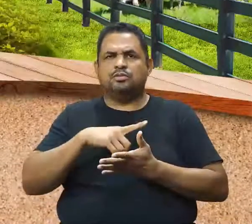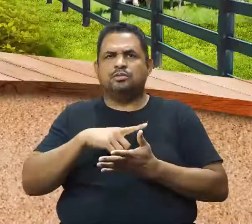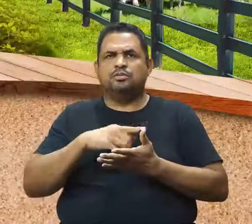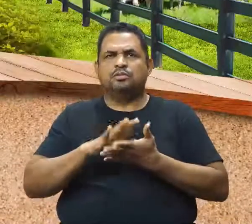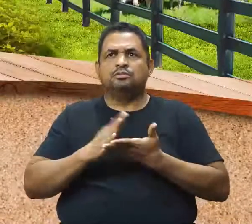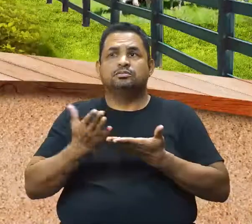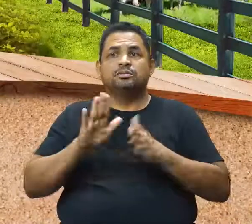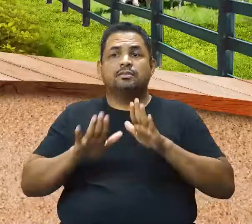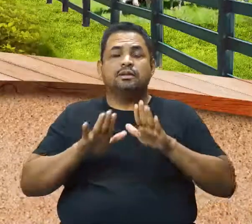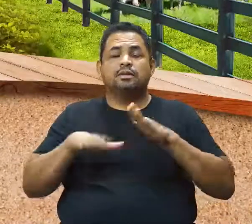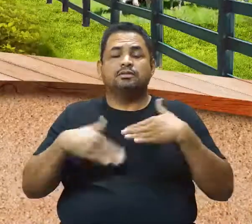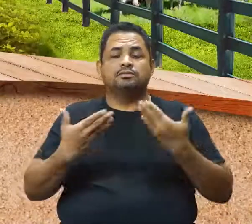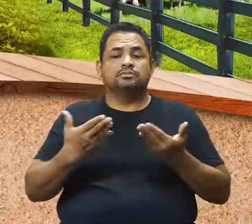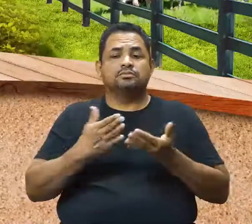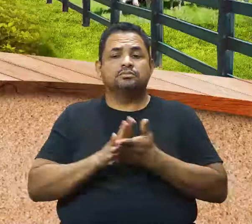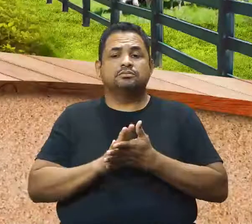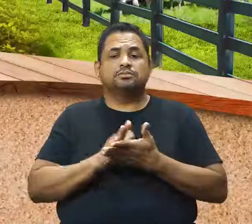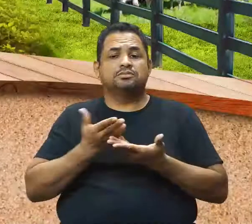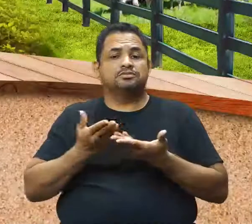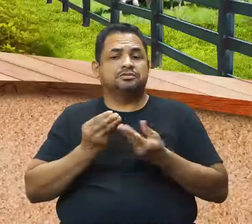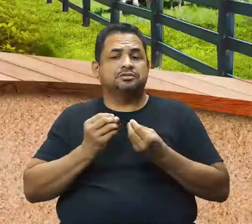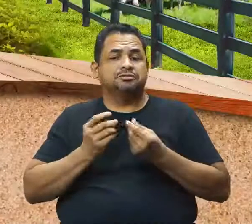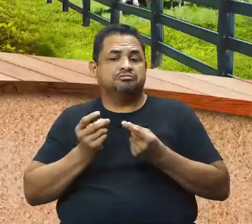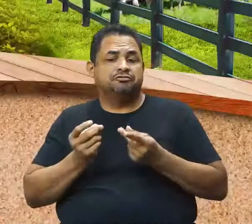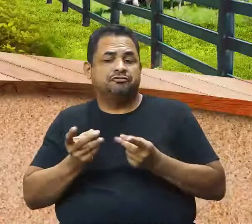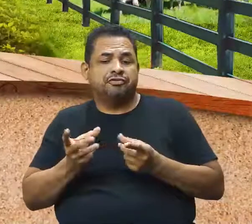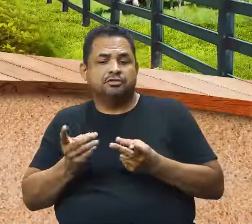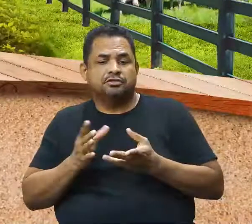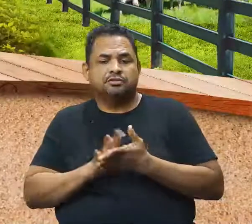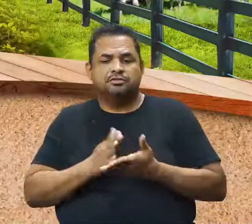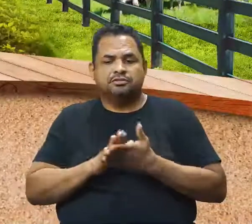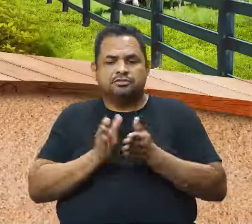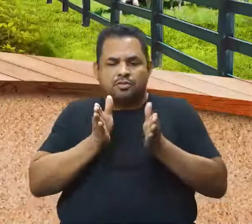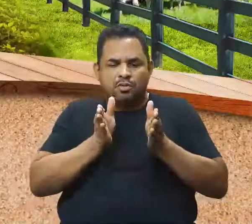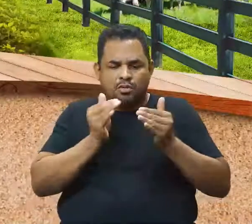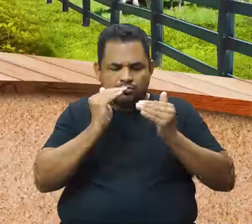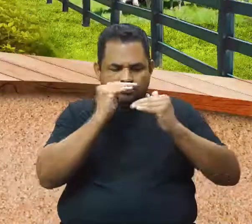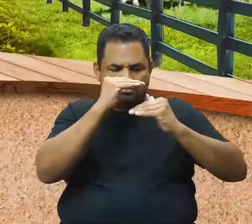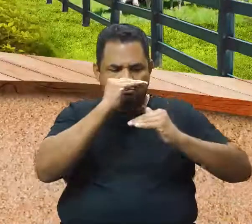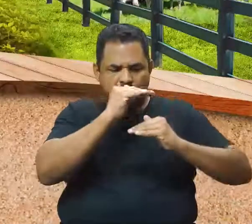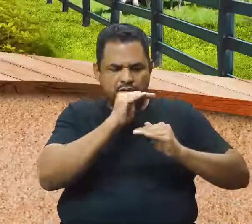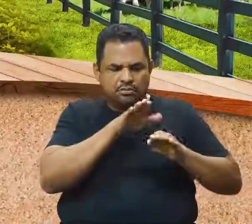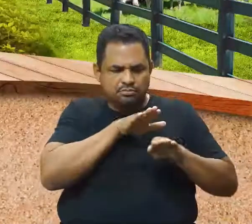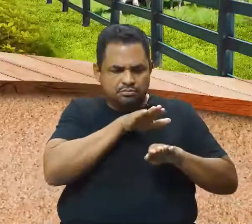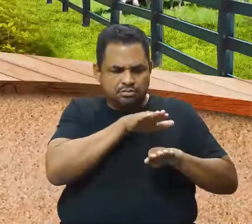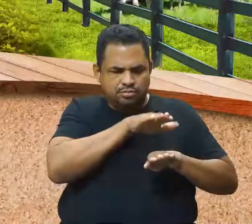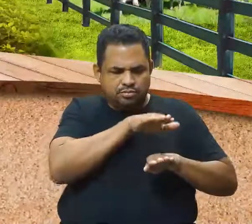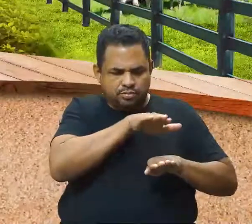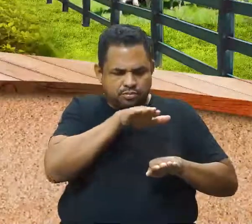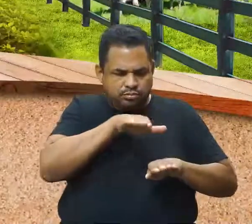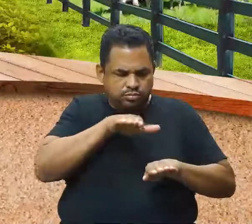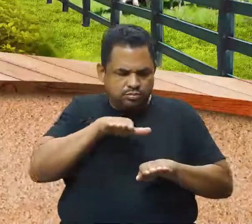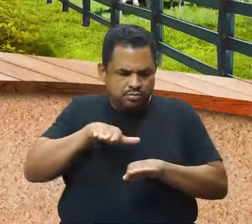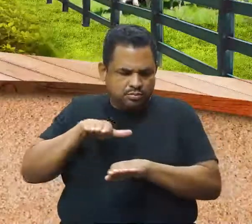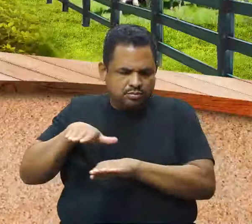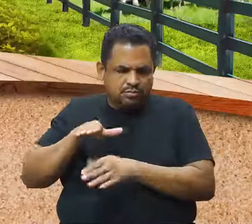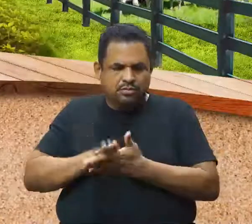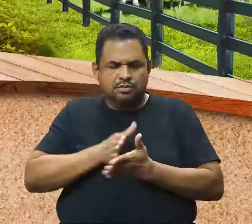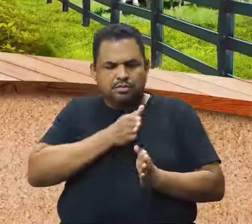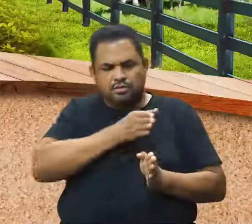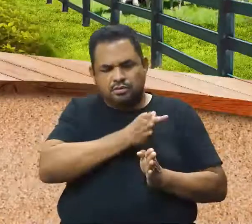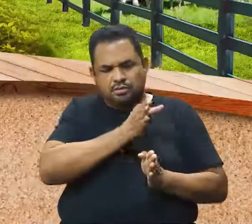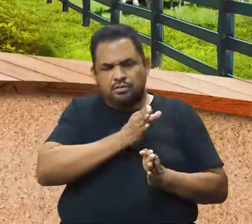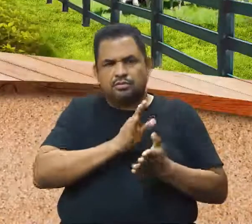para onde ele vai ser direcionado. Você pode colocar em pacotinhos de carne, né? De vários filetinhos